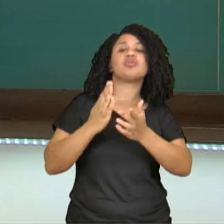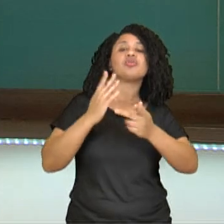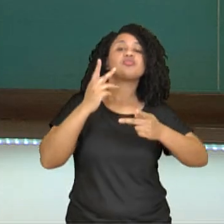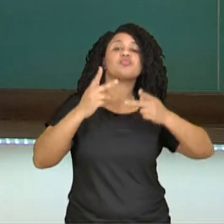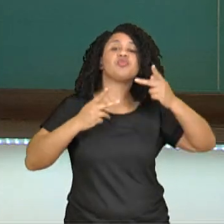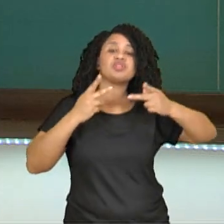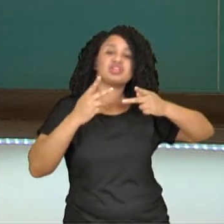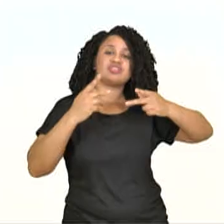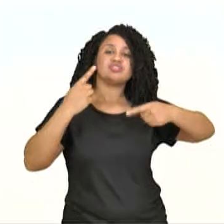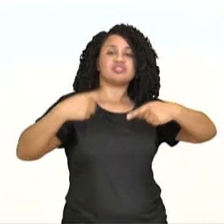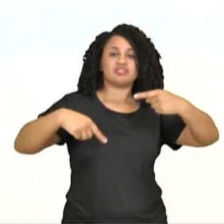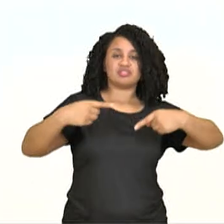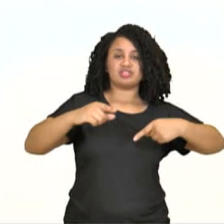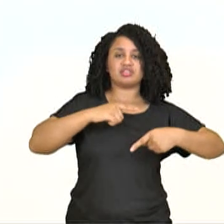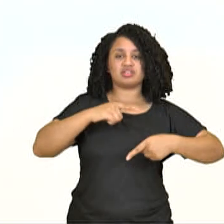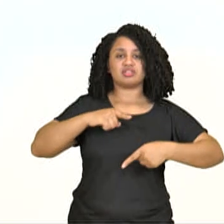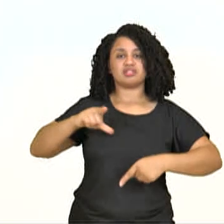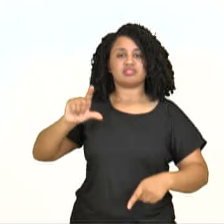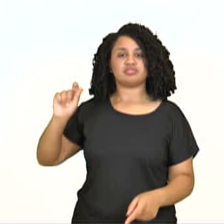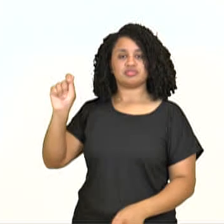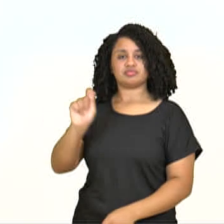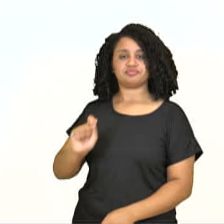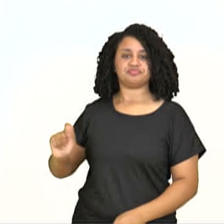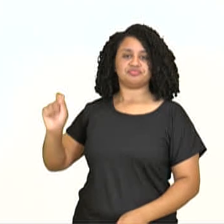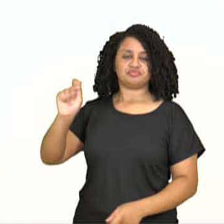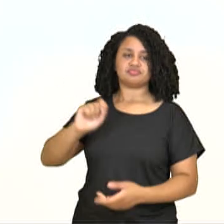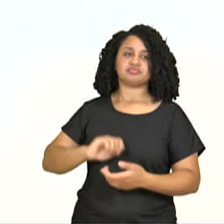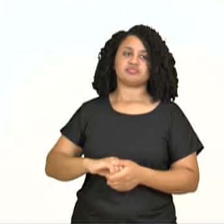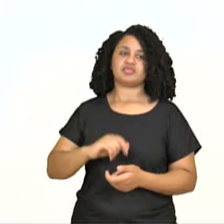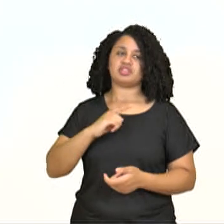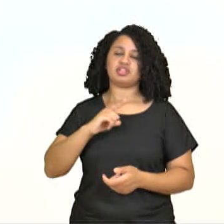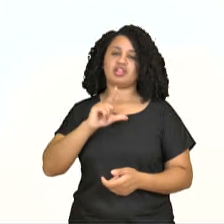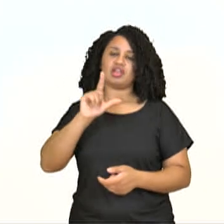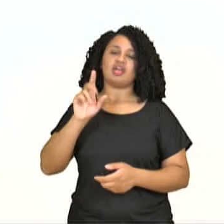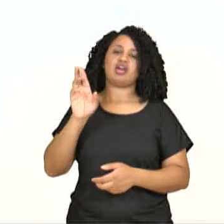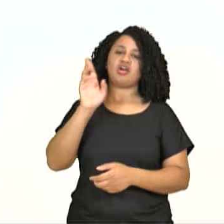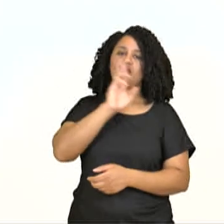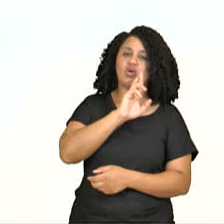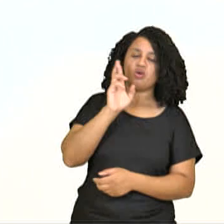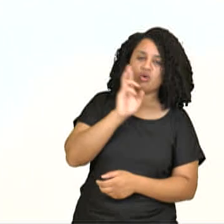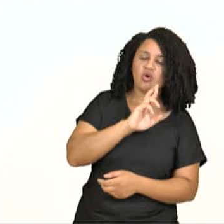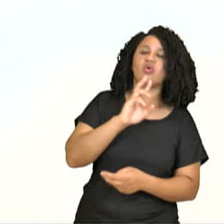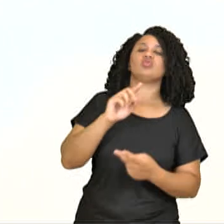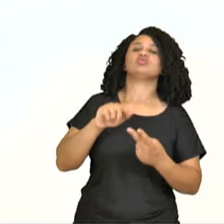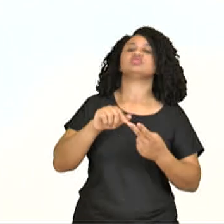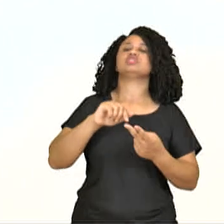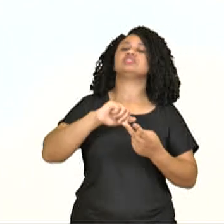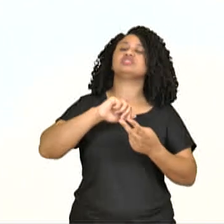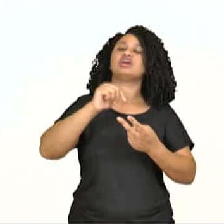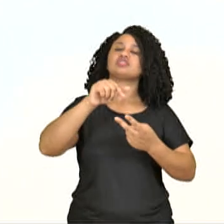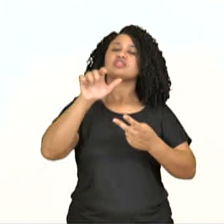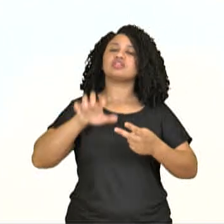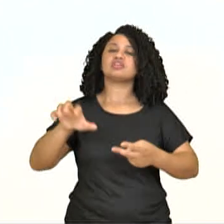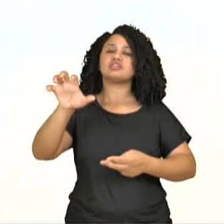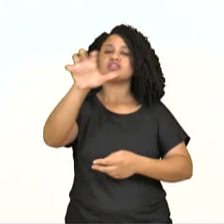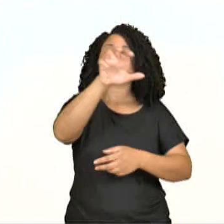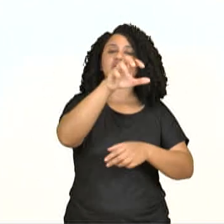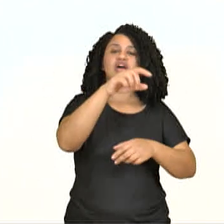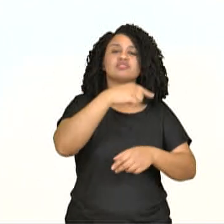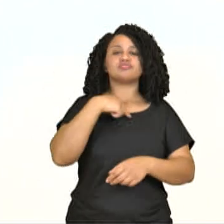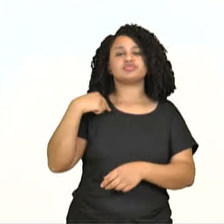você pode visualizar neste mapa, nós temos aqui Rússia, Cazaquistão, China, Índia e os países